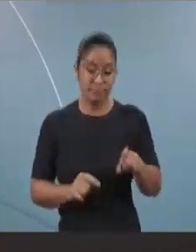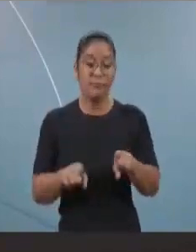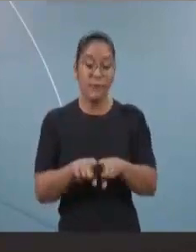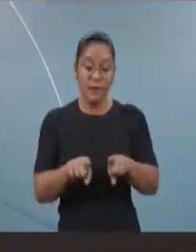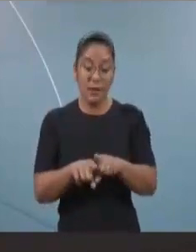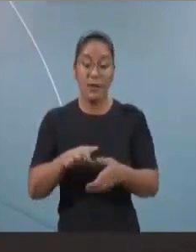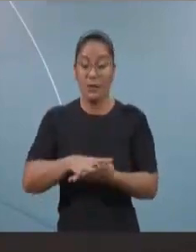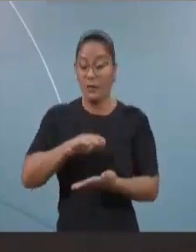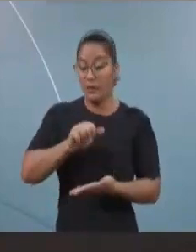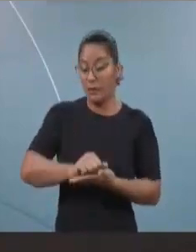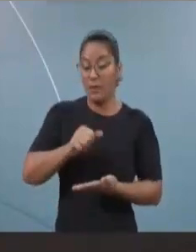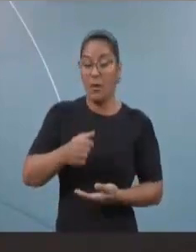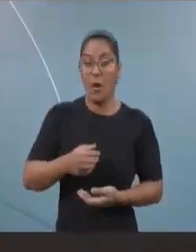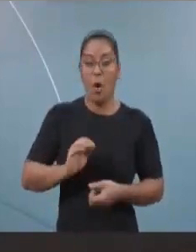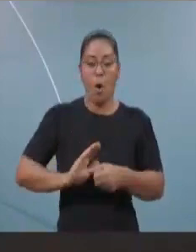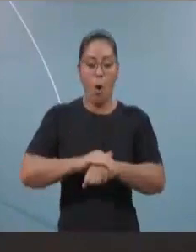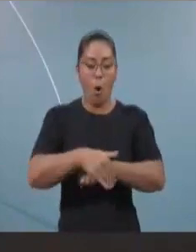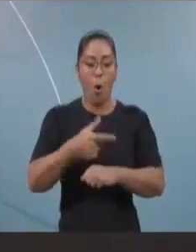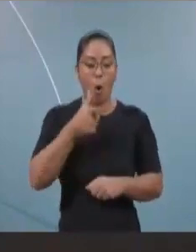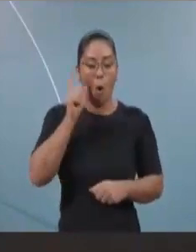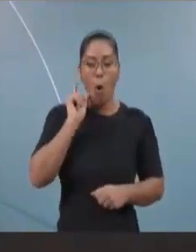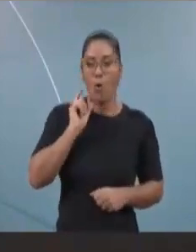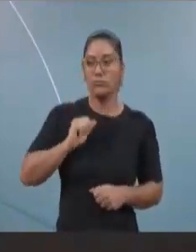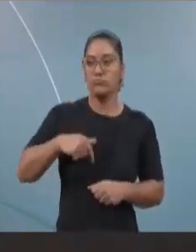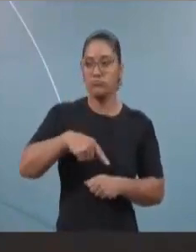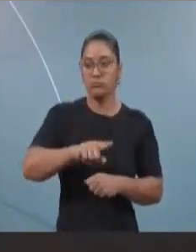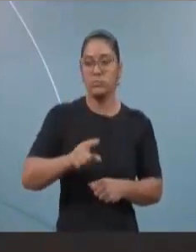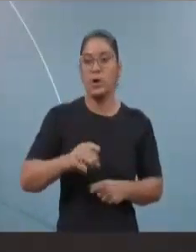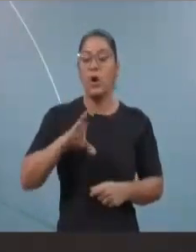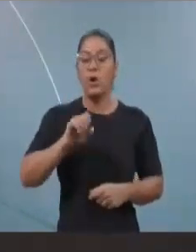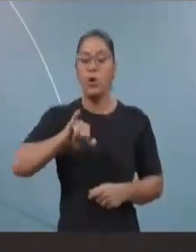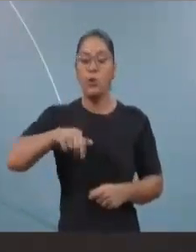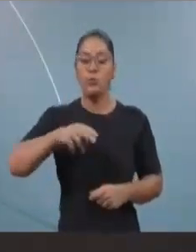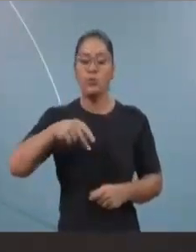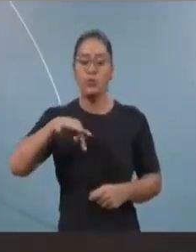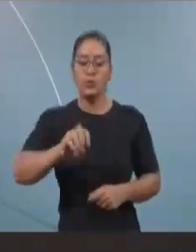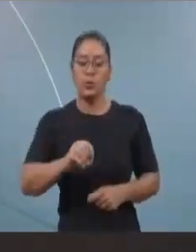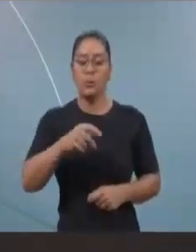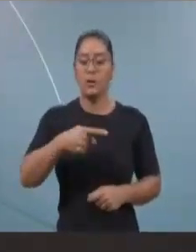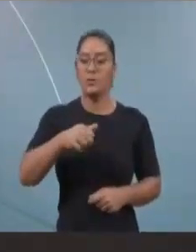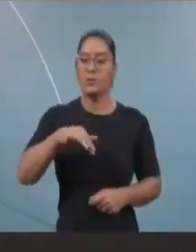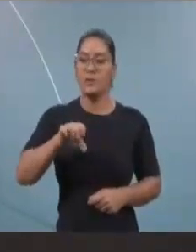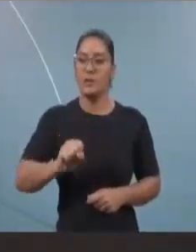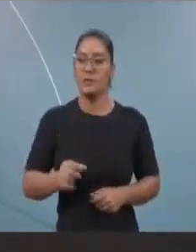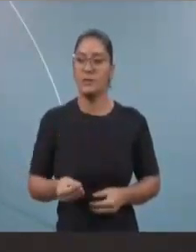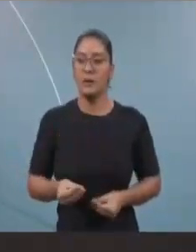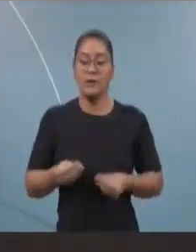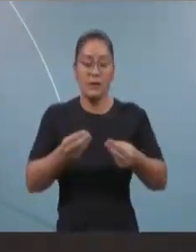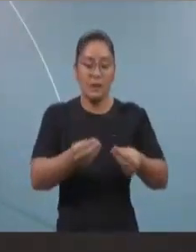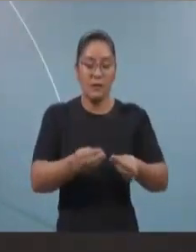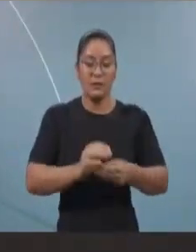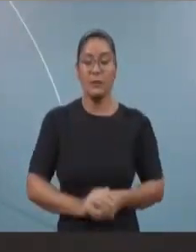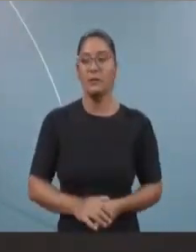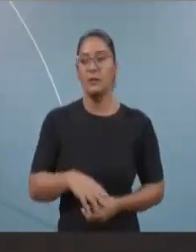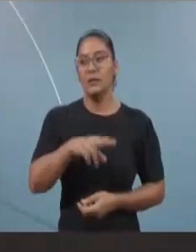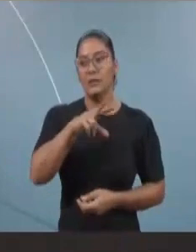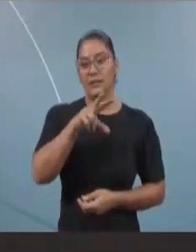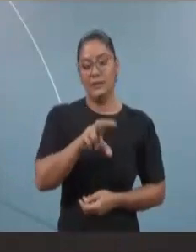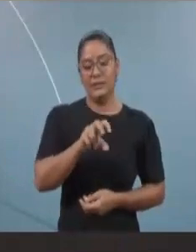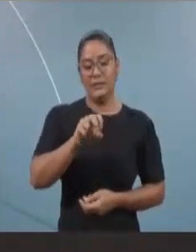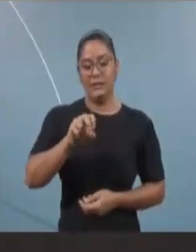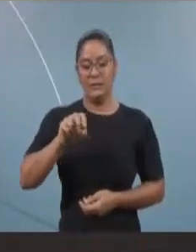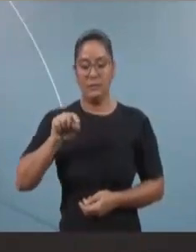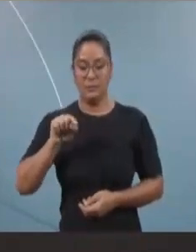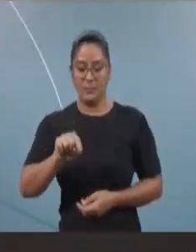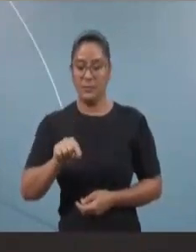registrar que na noite de ontem o nosso mandato esteve no conjunto pajo Sara entregando cerca de 500.000